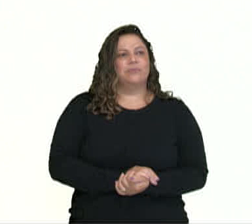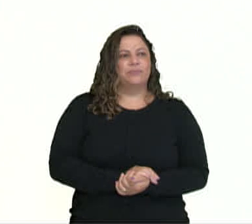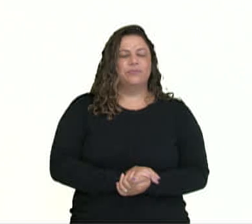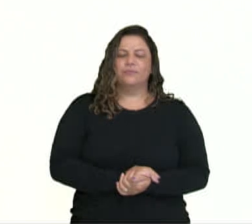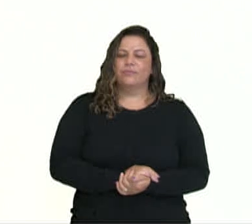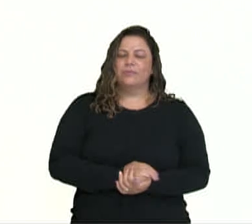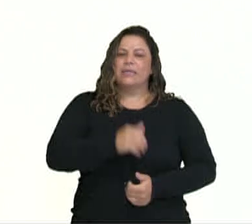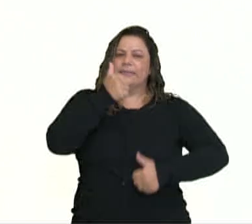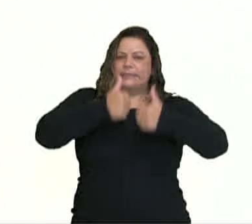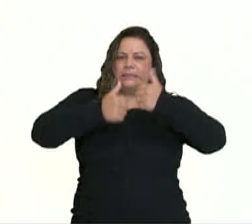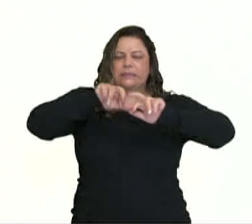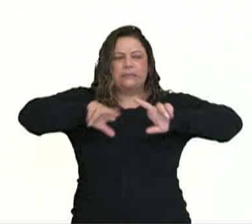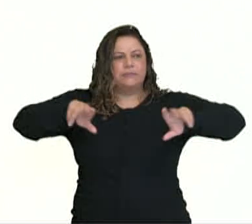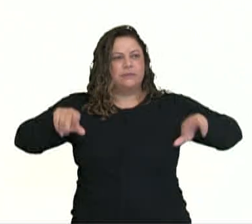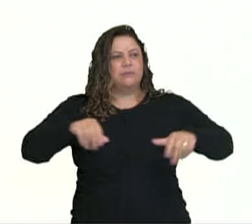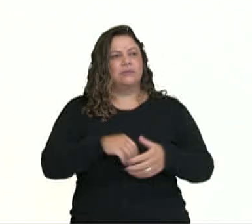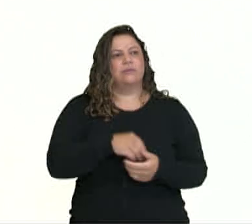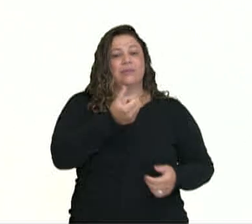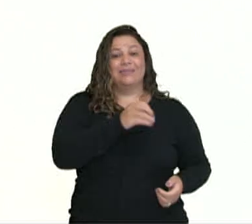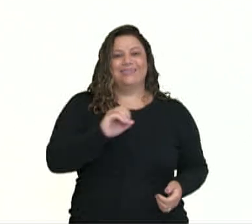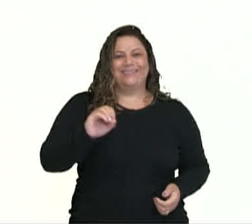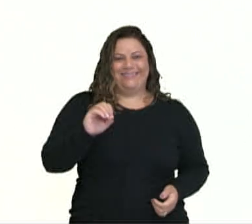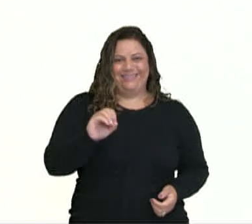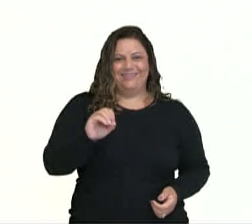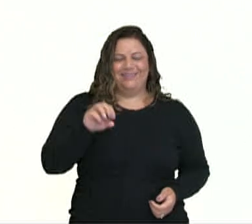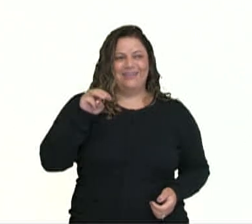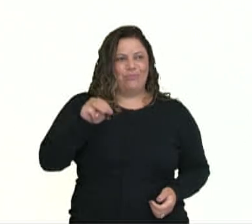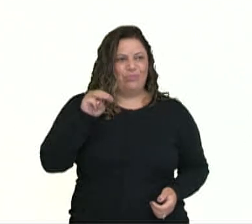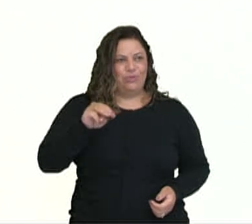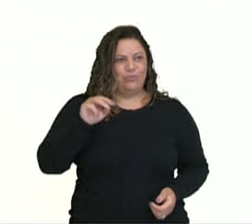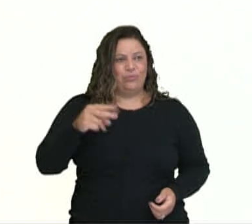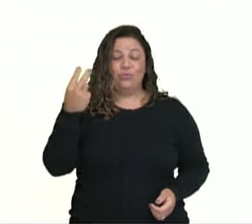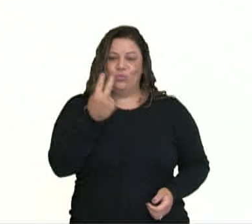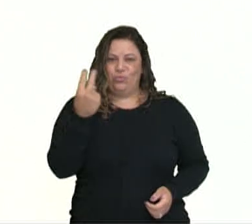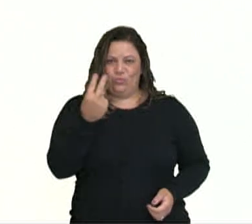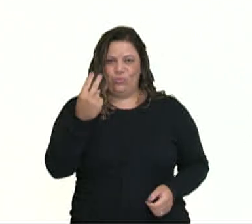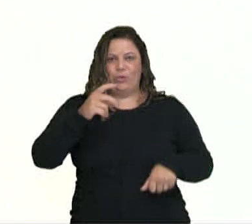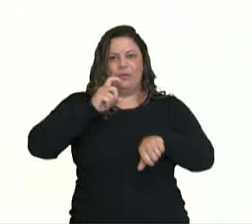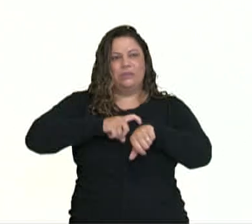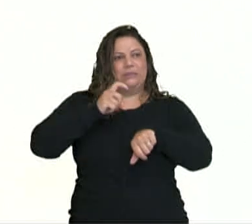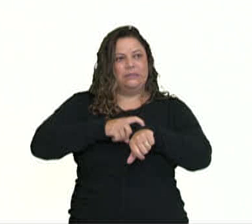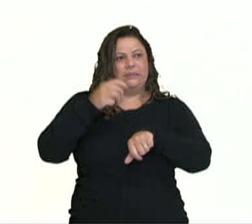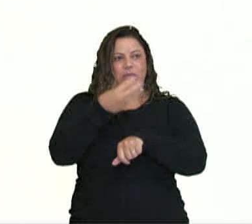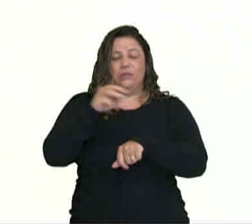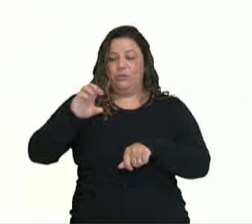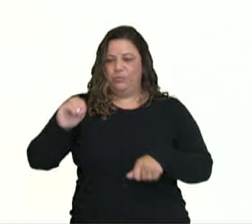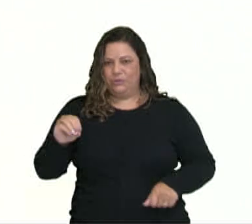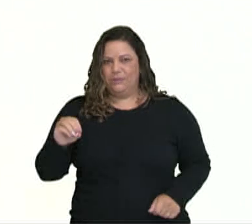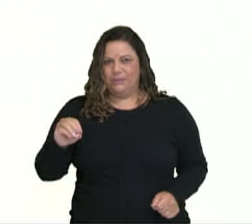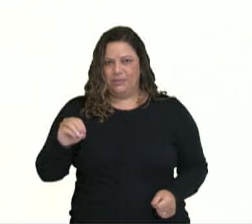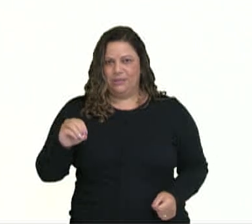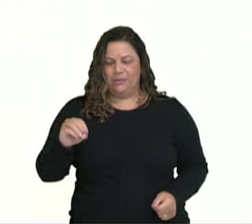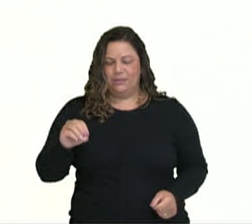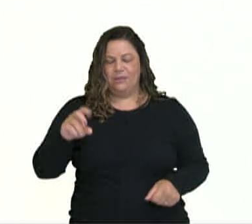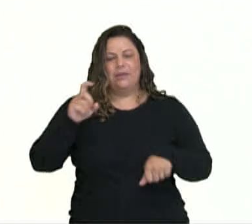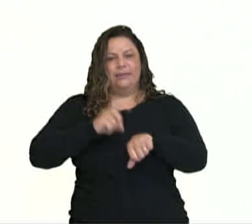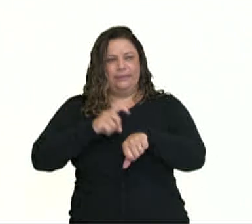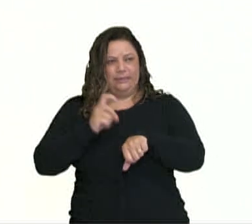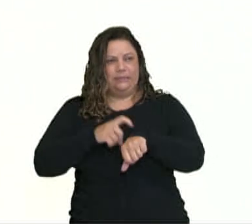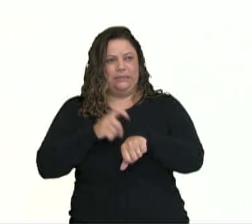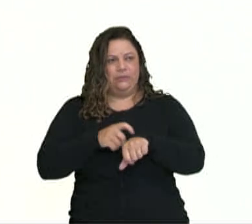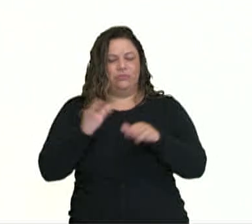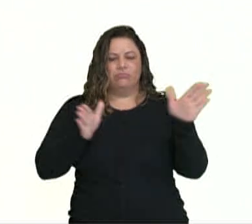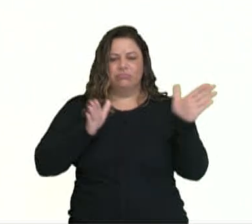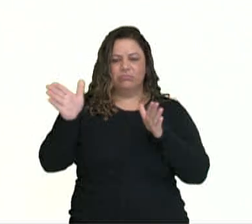numa durabilidade de 60 minutos, 2 tempos, de 30 minutos de intervalo de